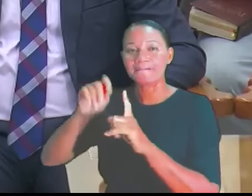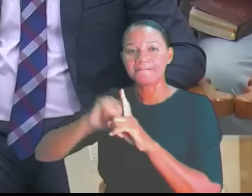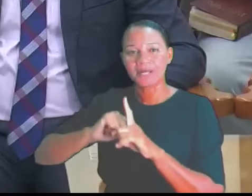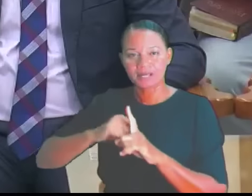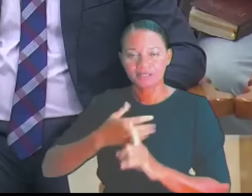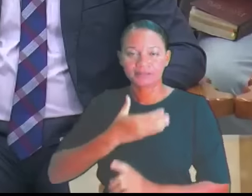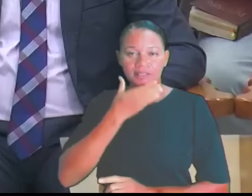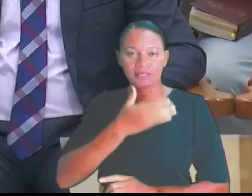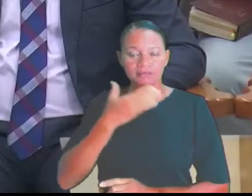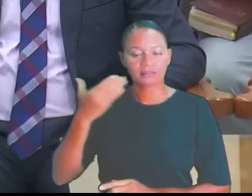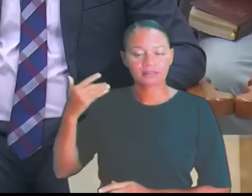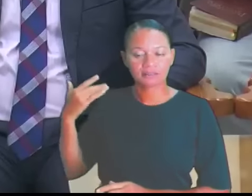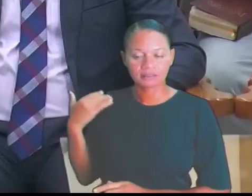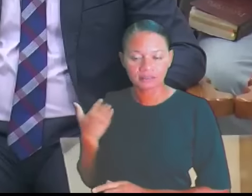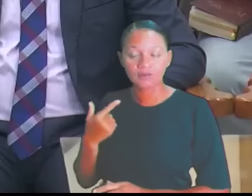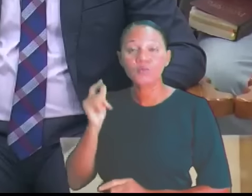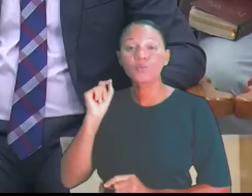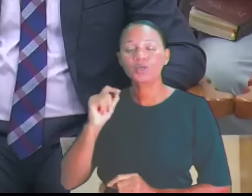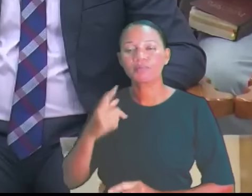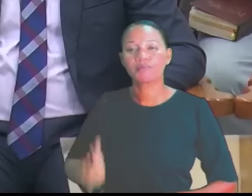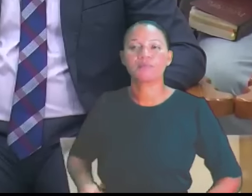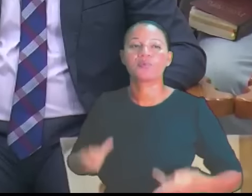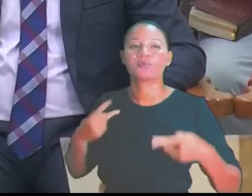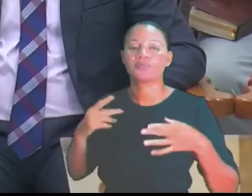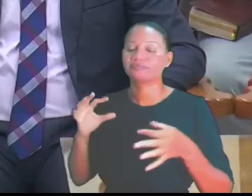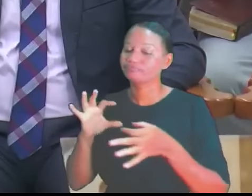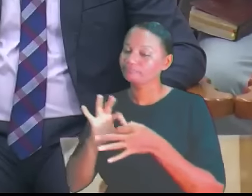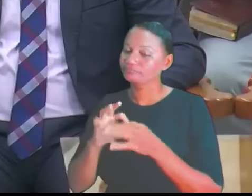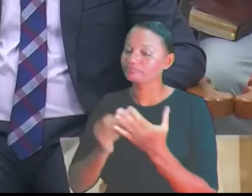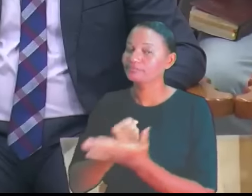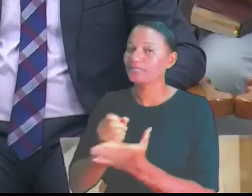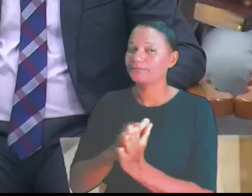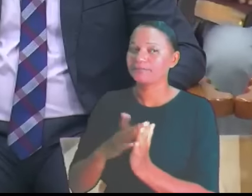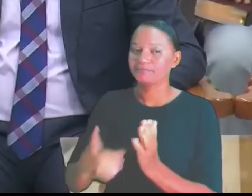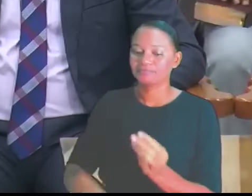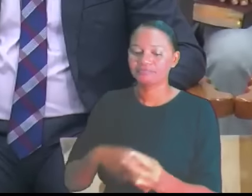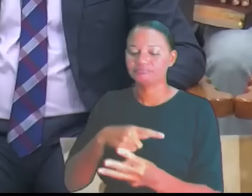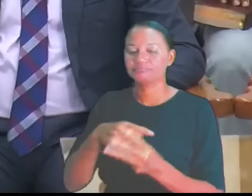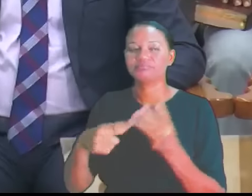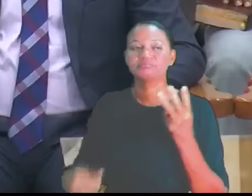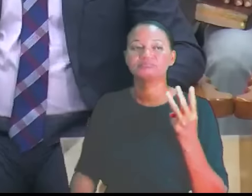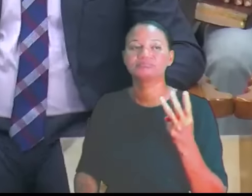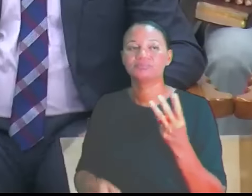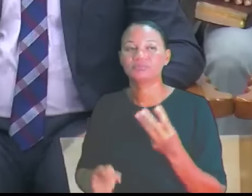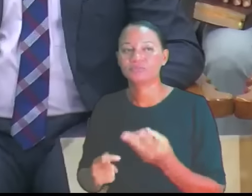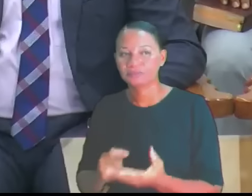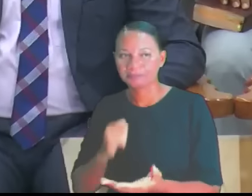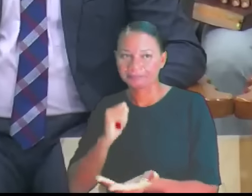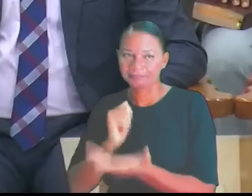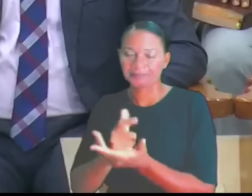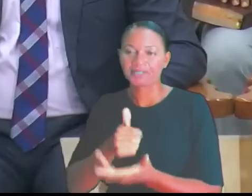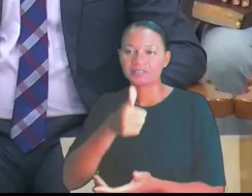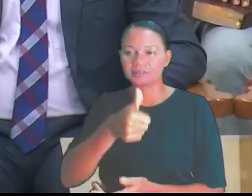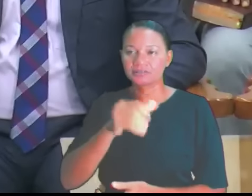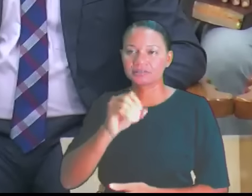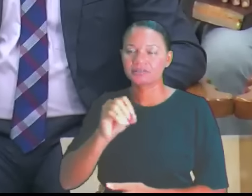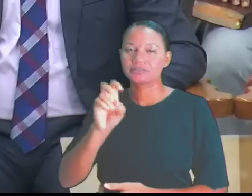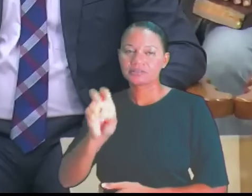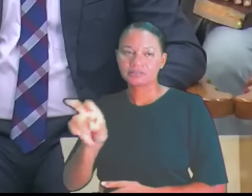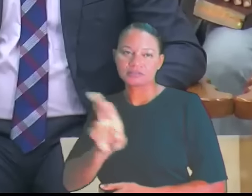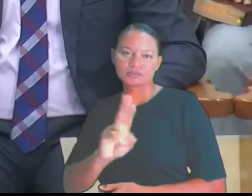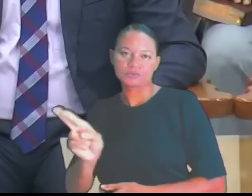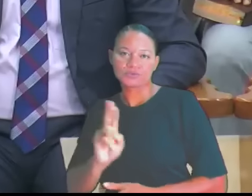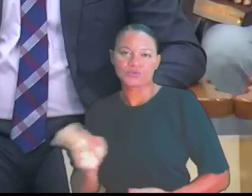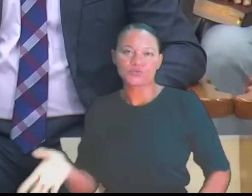que é prosperidade à luz da Bíblia, irmão, aqui temos. Esses três livros custariam hoje R$105.